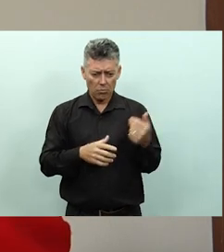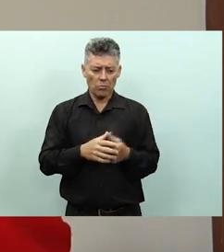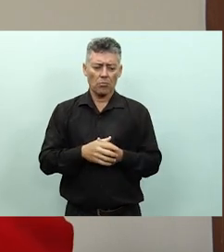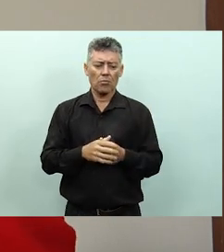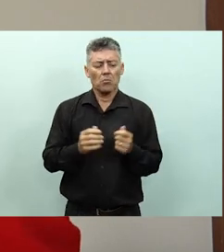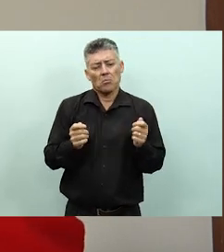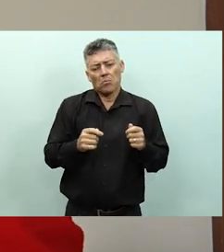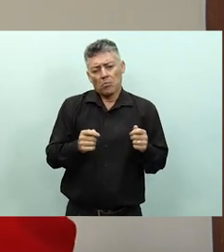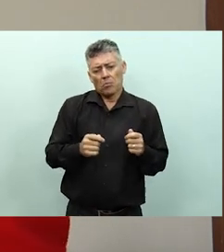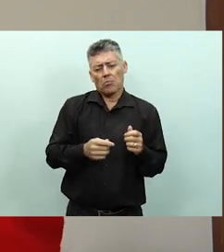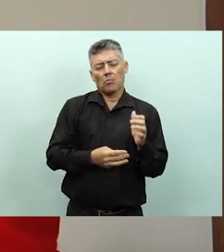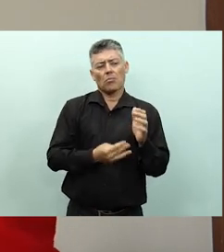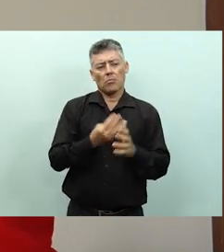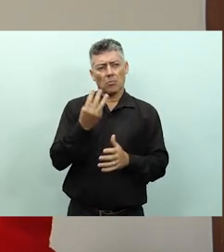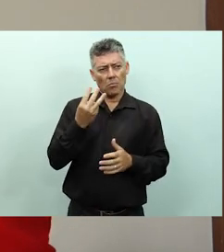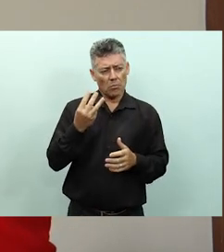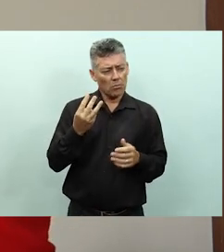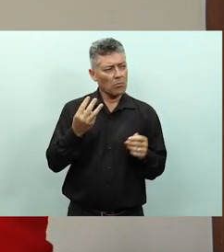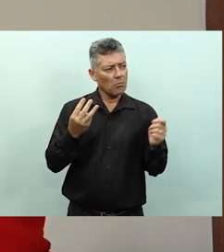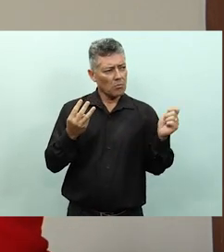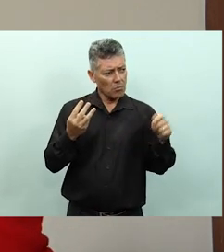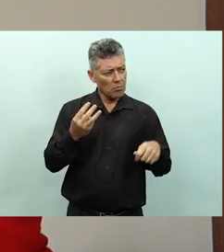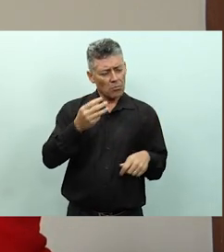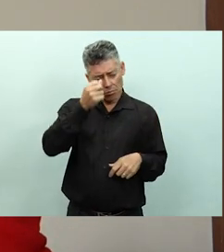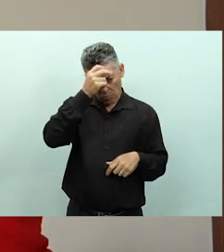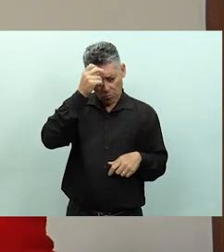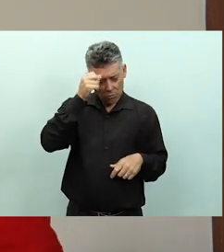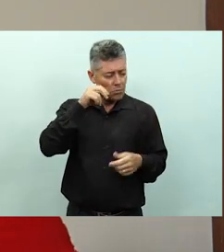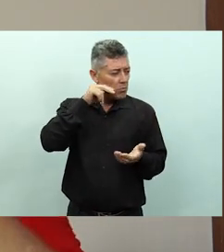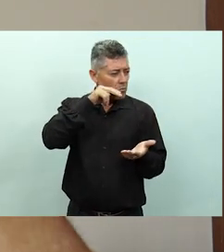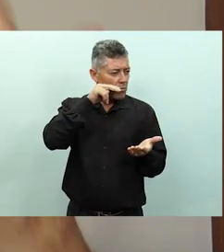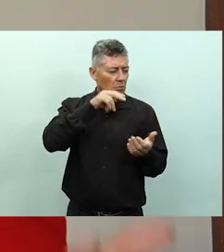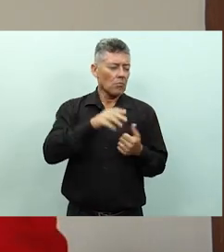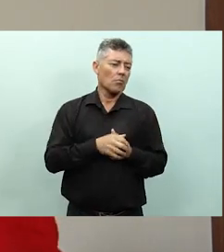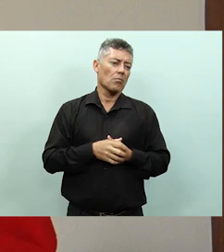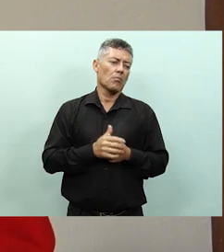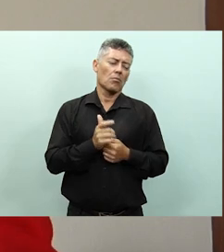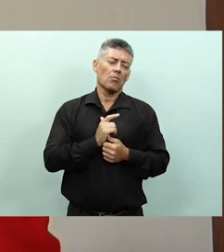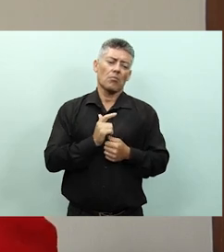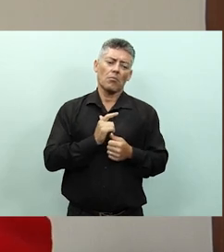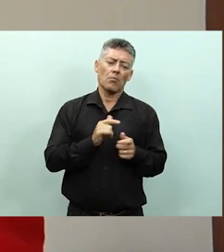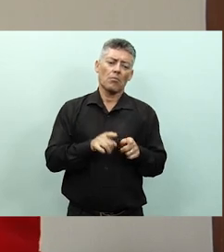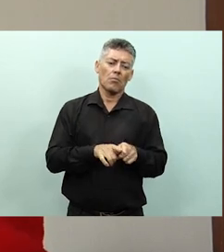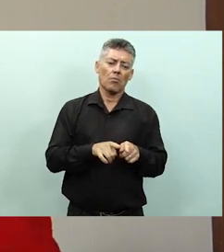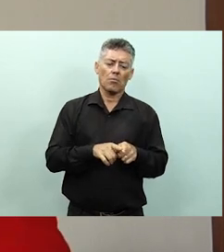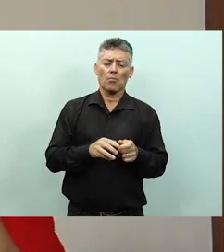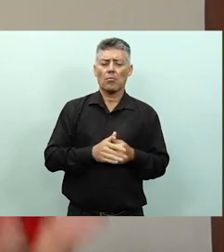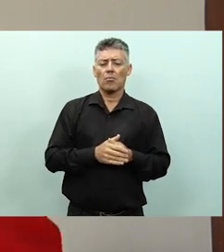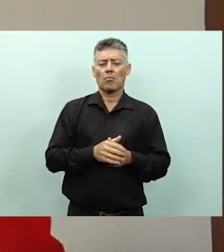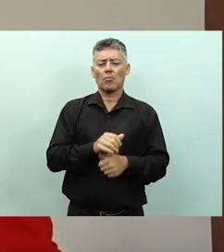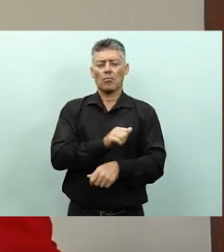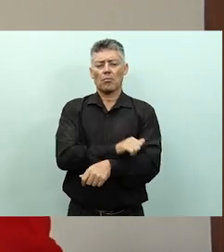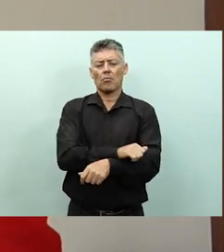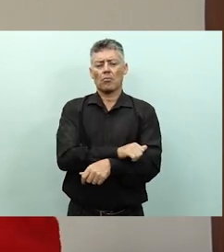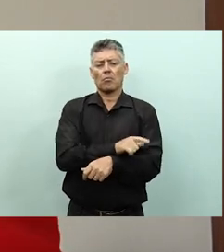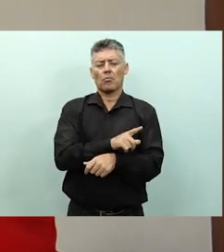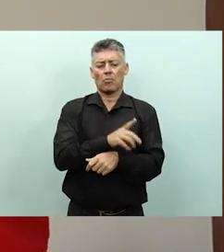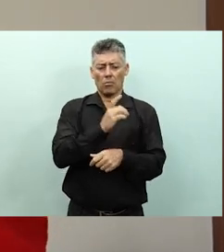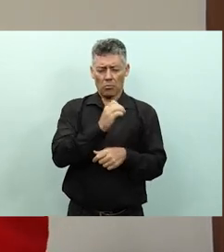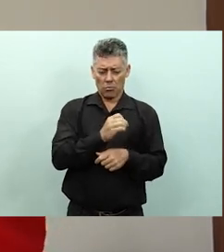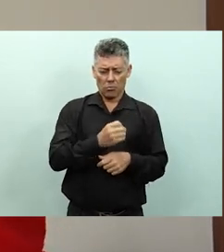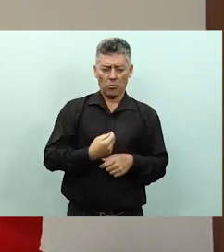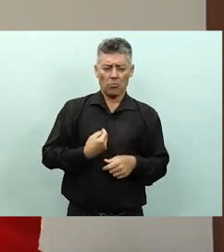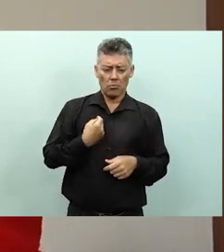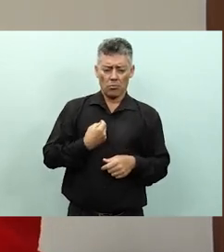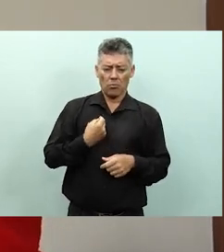por isso ela teve 3 mandatos como prefeita de Natal. Teve também o mandato de Aldo, que só